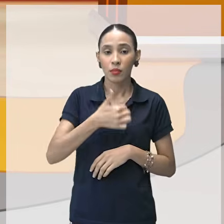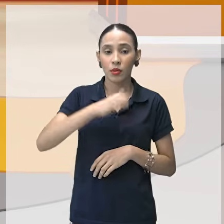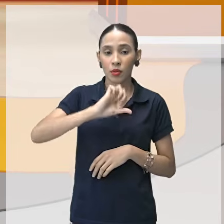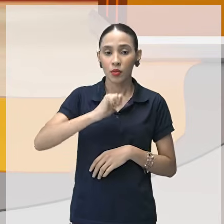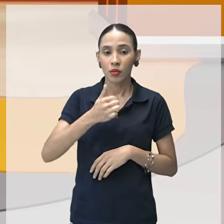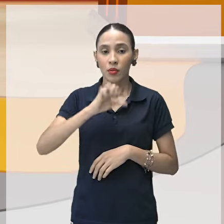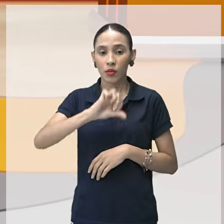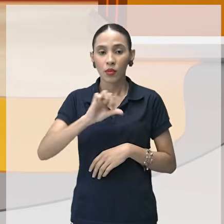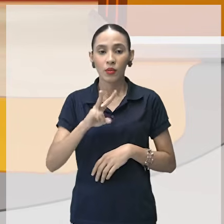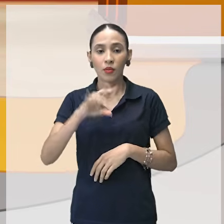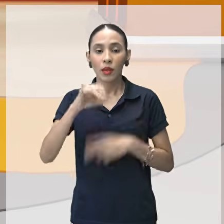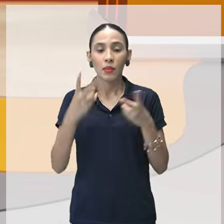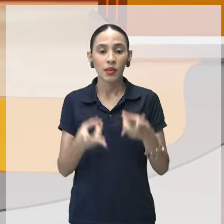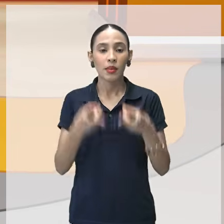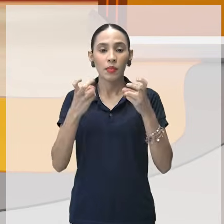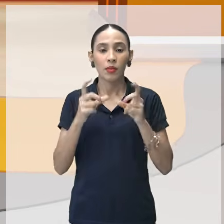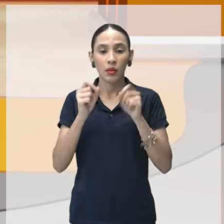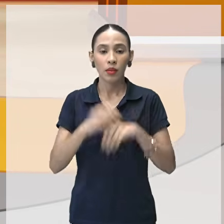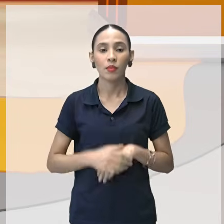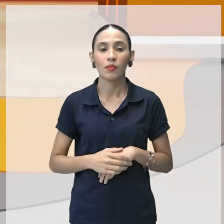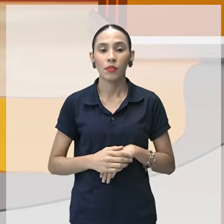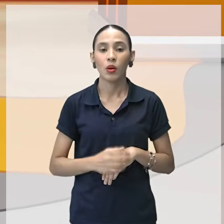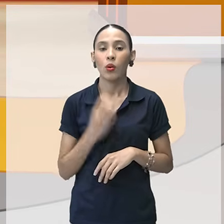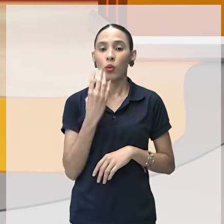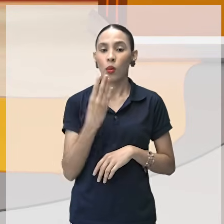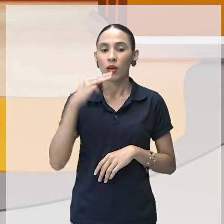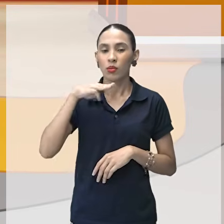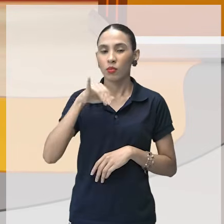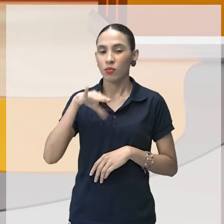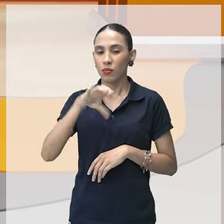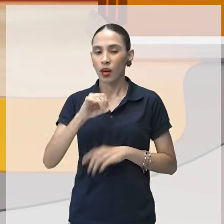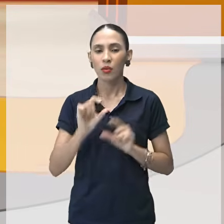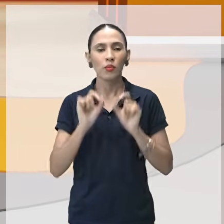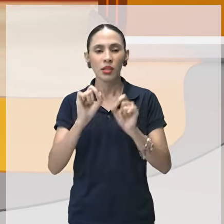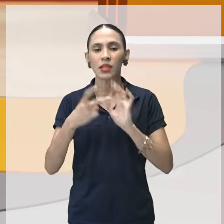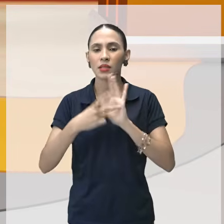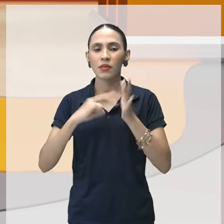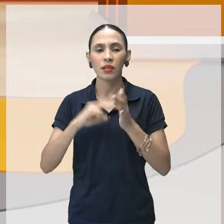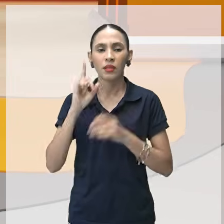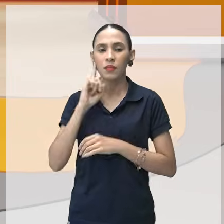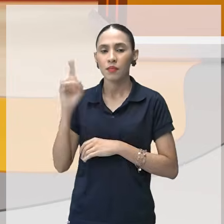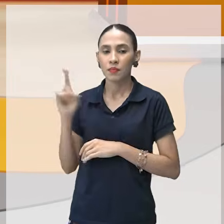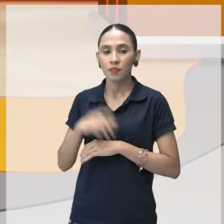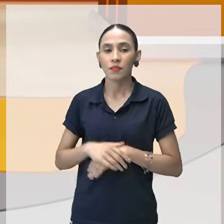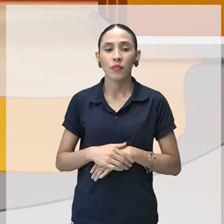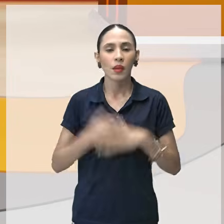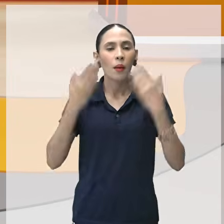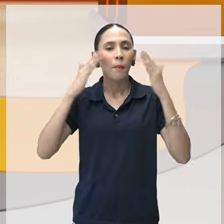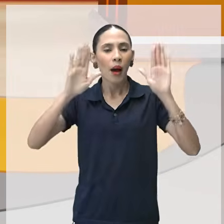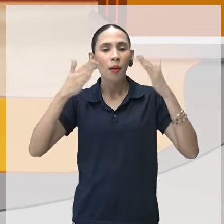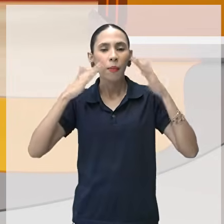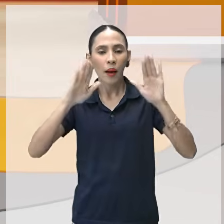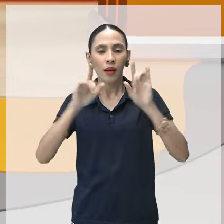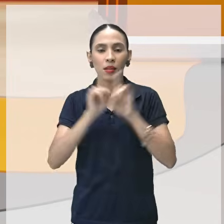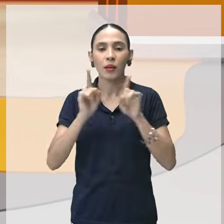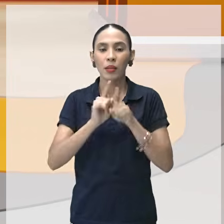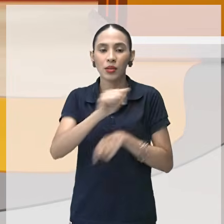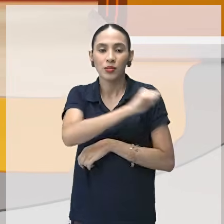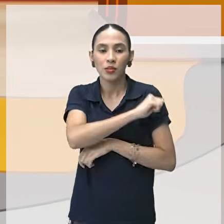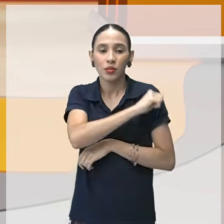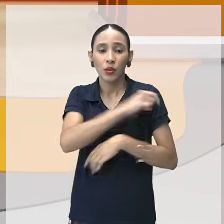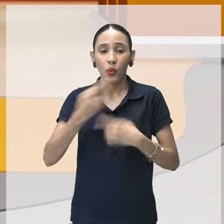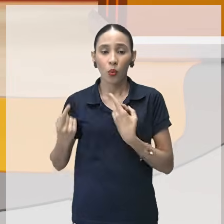1919, vamos observar o movimento 4 de Maio. O que foi esse movimento? protestos estudantis contra o Tratado